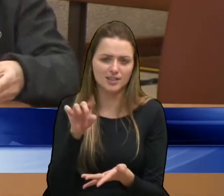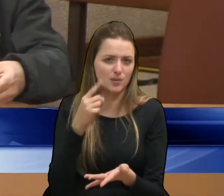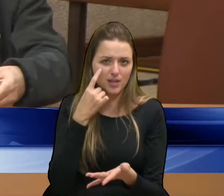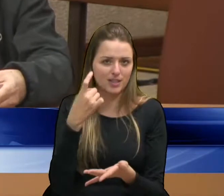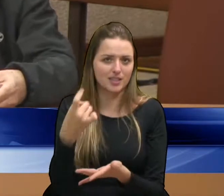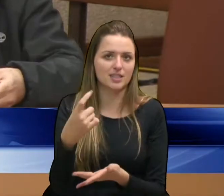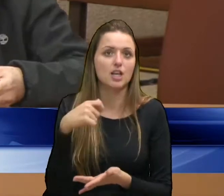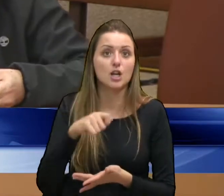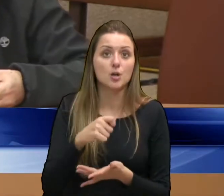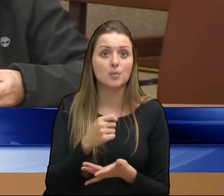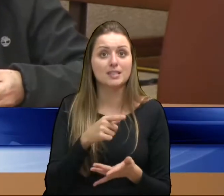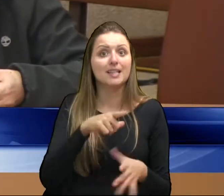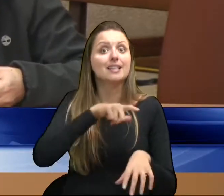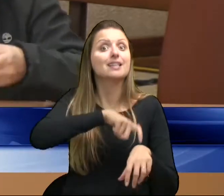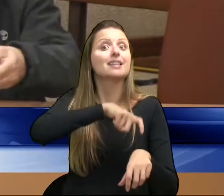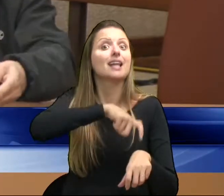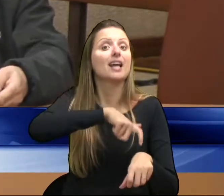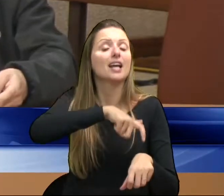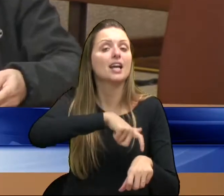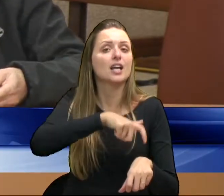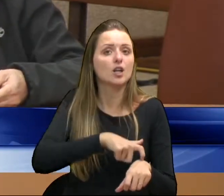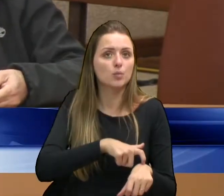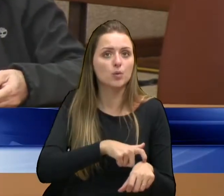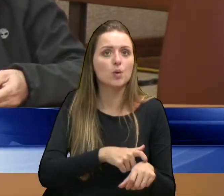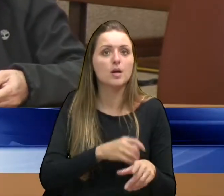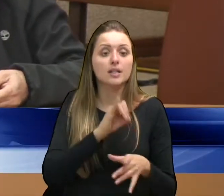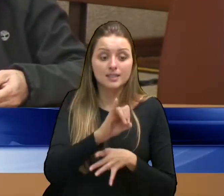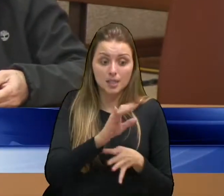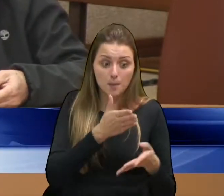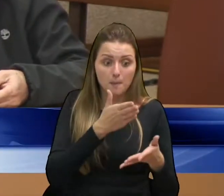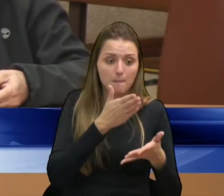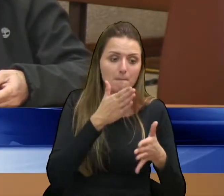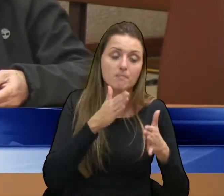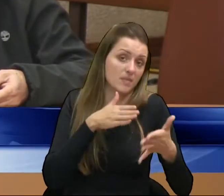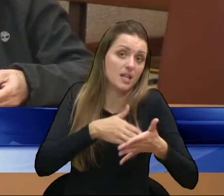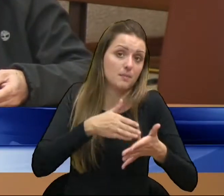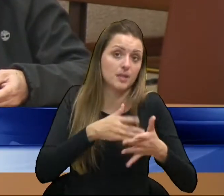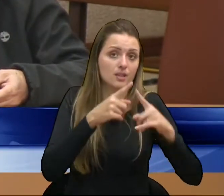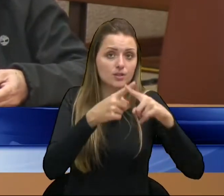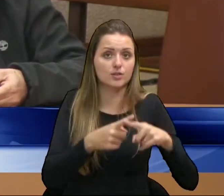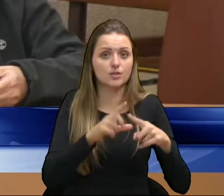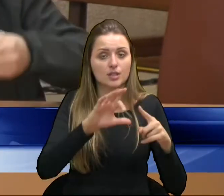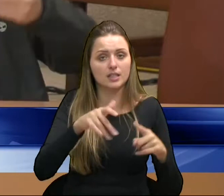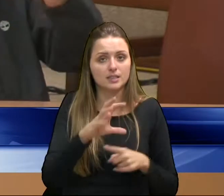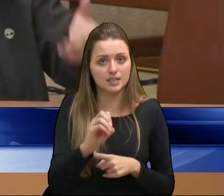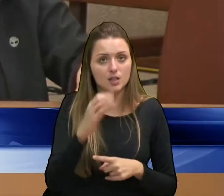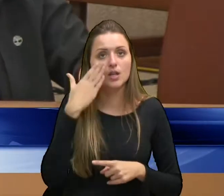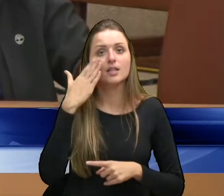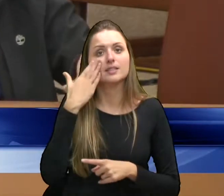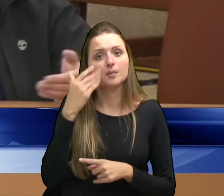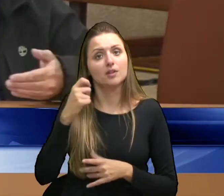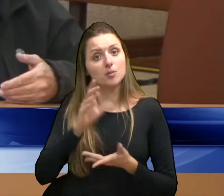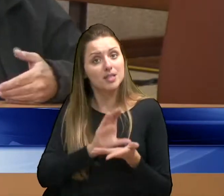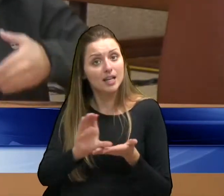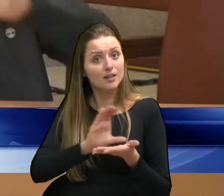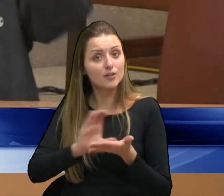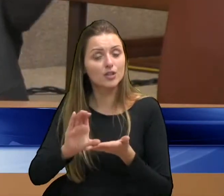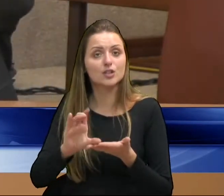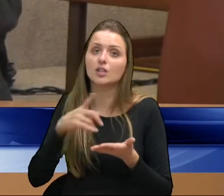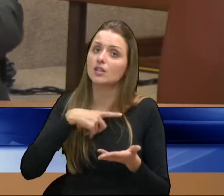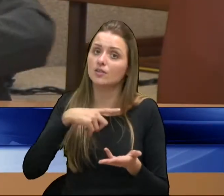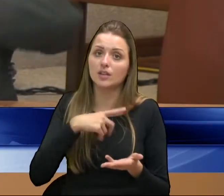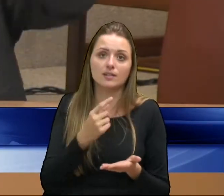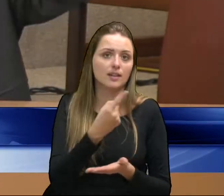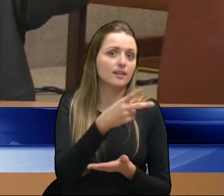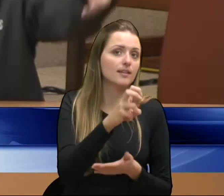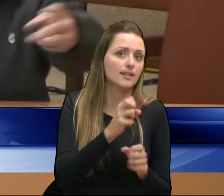dar garantia mínima para quem vencer o processo licitatório, saber que vai poder investir, que vai ter lá seus